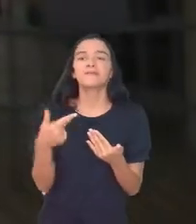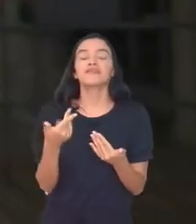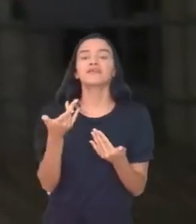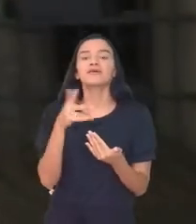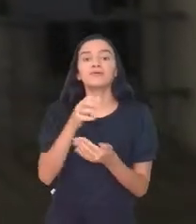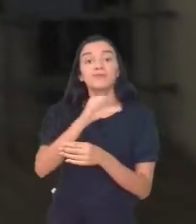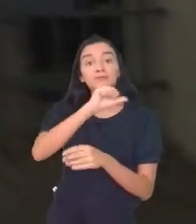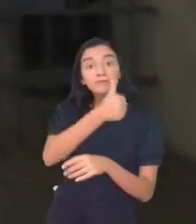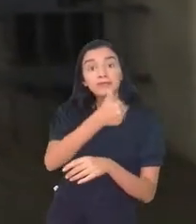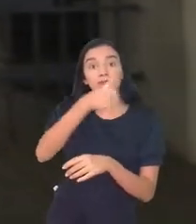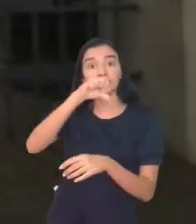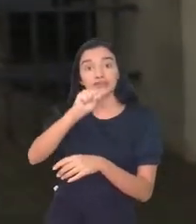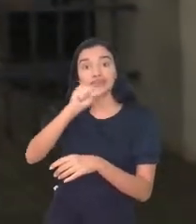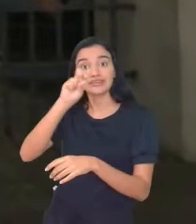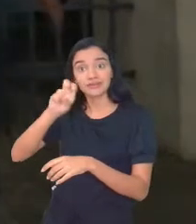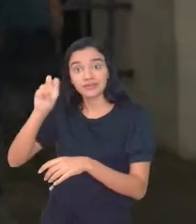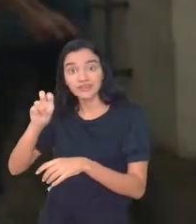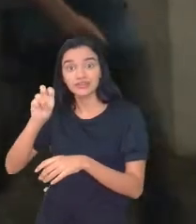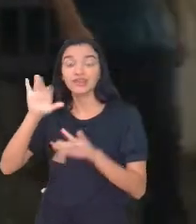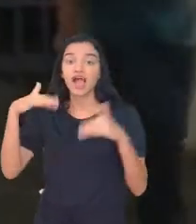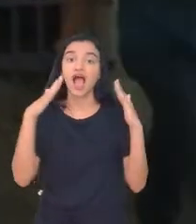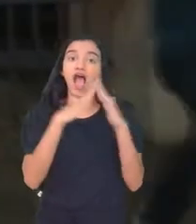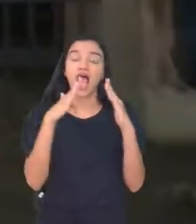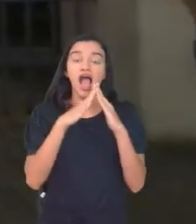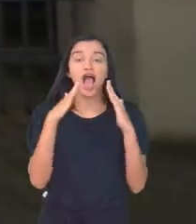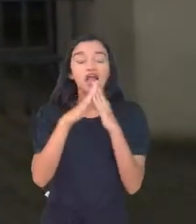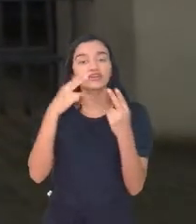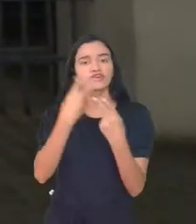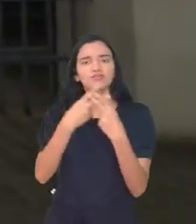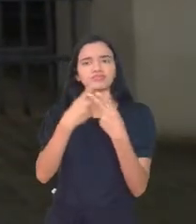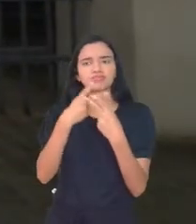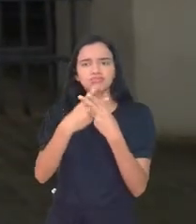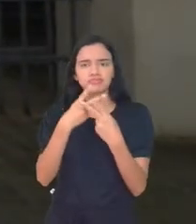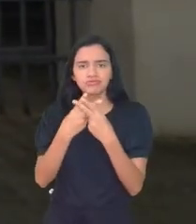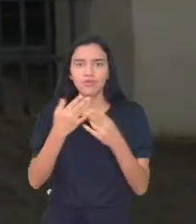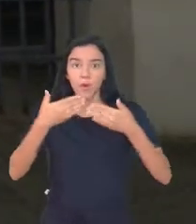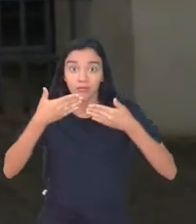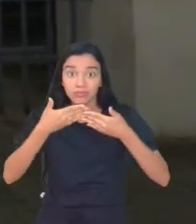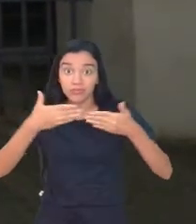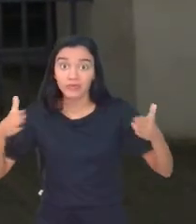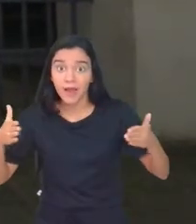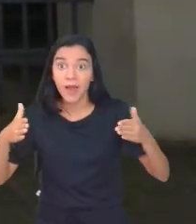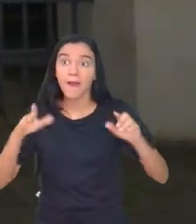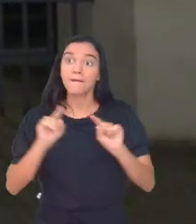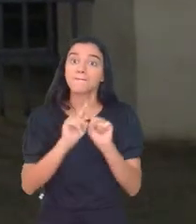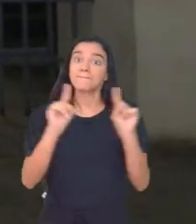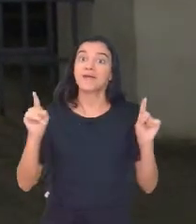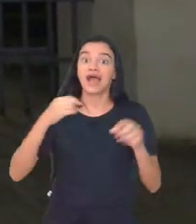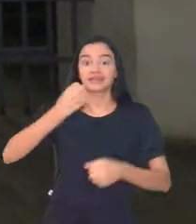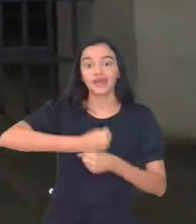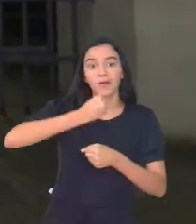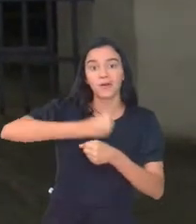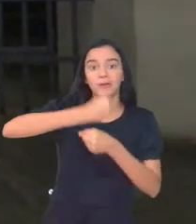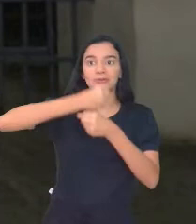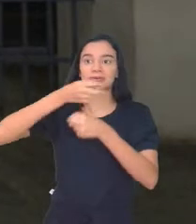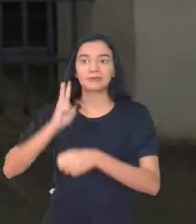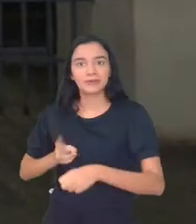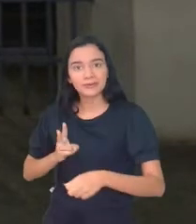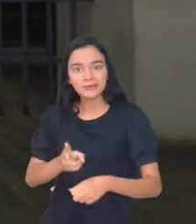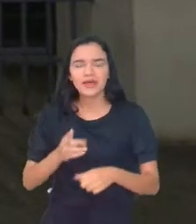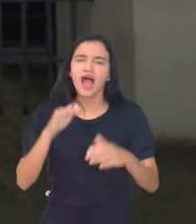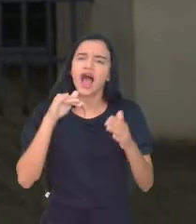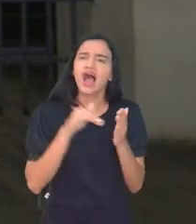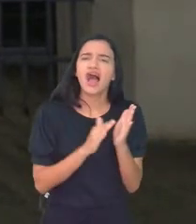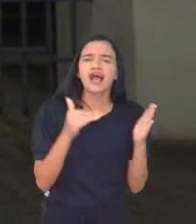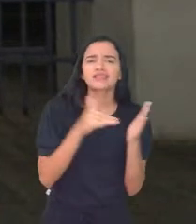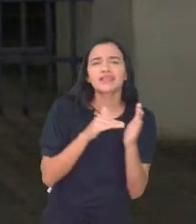em 1855 a Casa de Detenção foi inaugurada. Porém, a construção continuou até mais